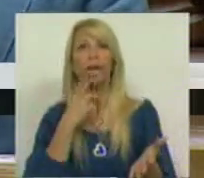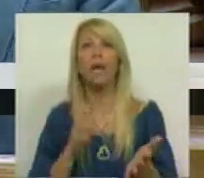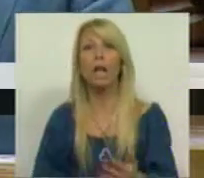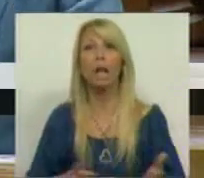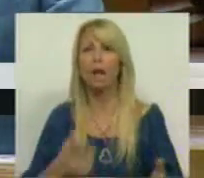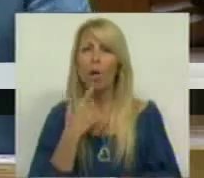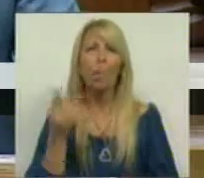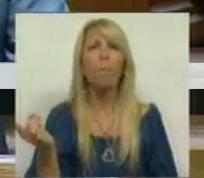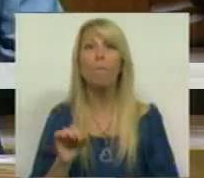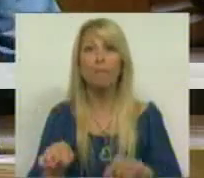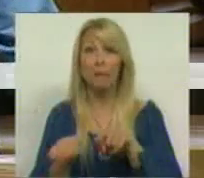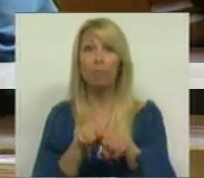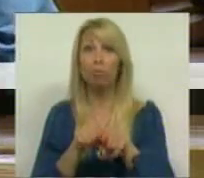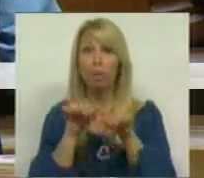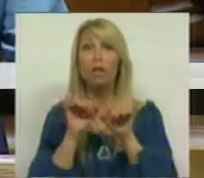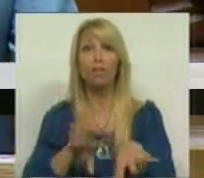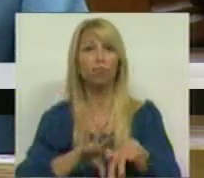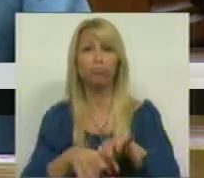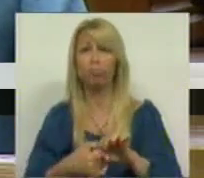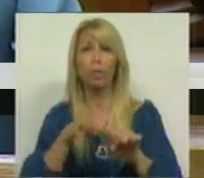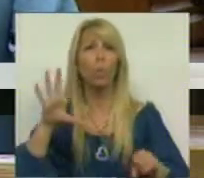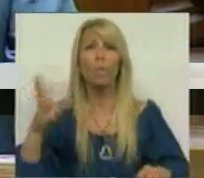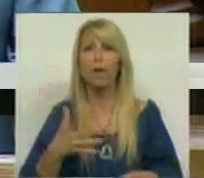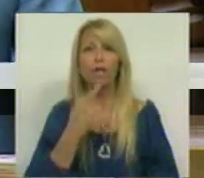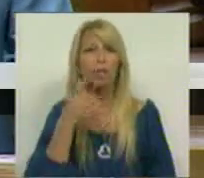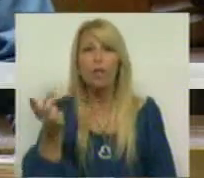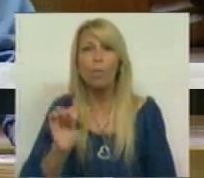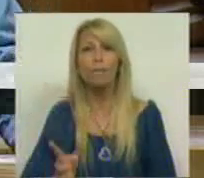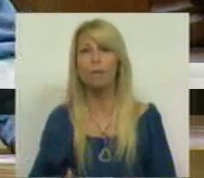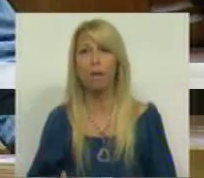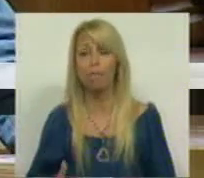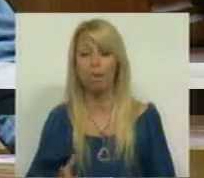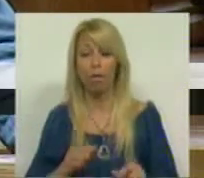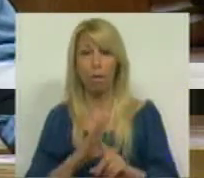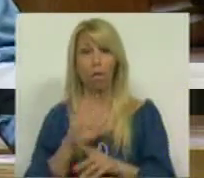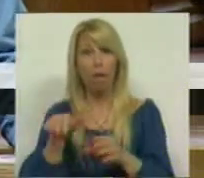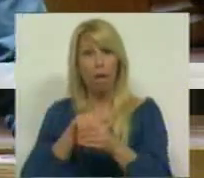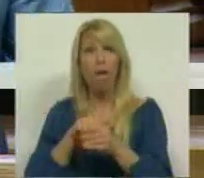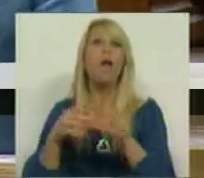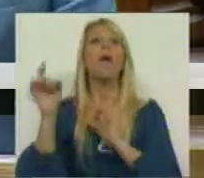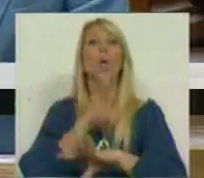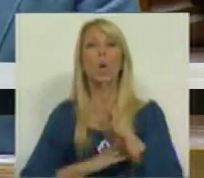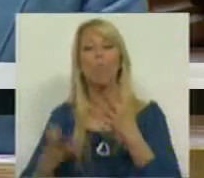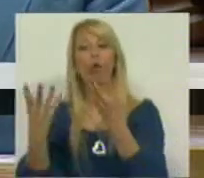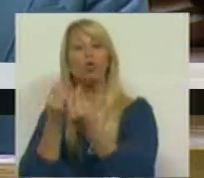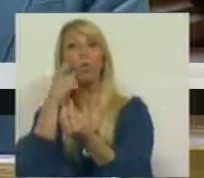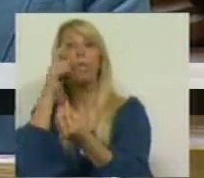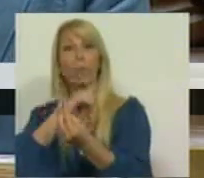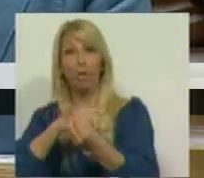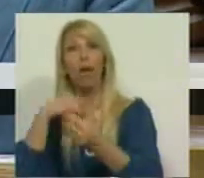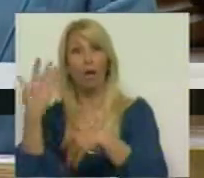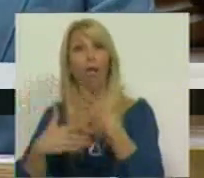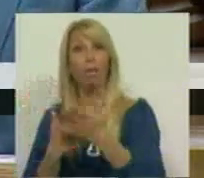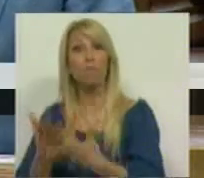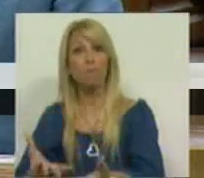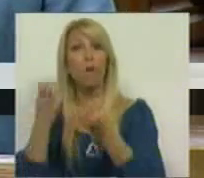que é a sua política que está a destruir o país. E não percebe que ao estar na Europa, ao lado daqueles que prosseguem a